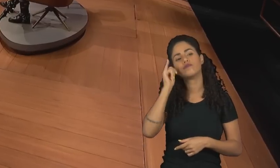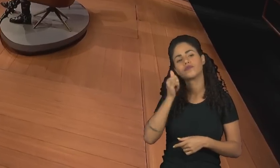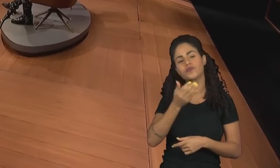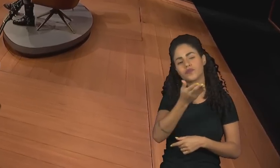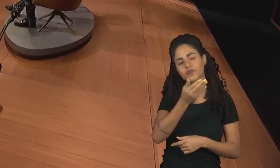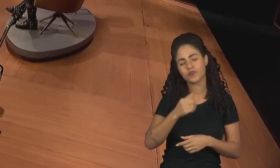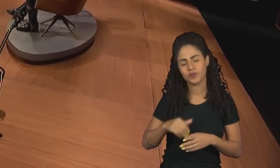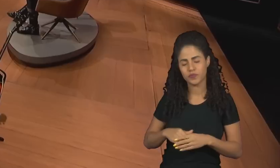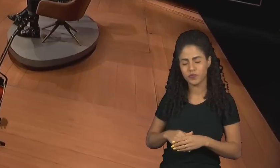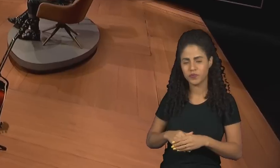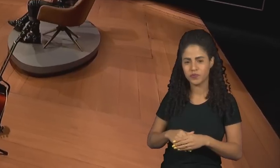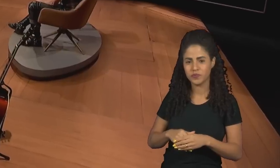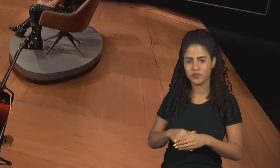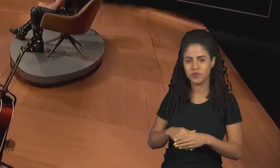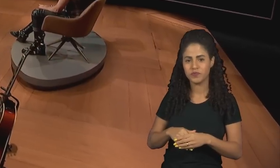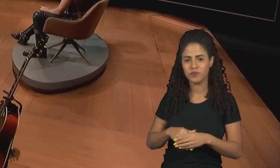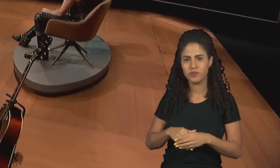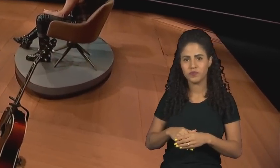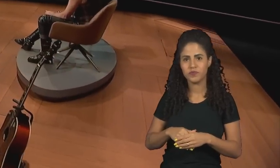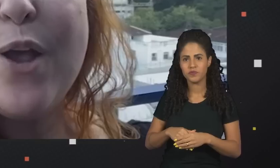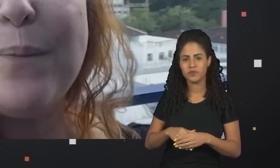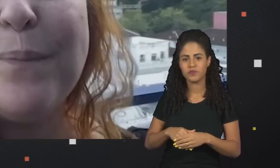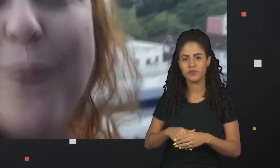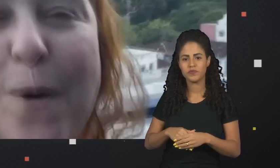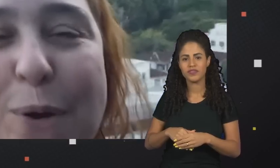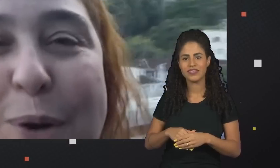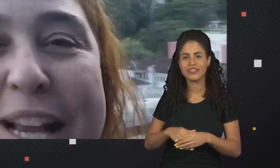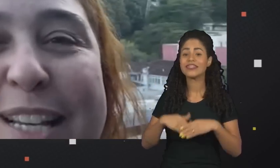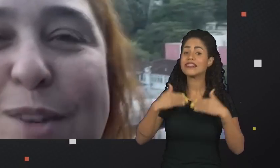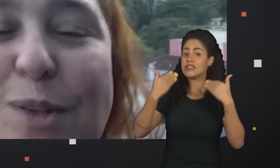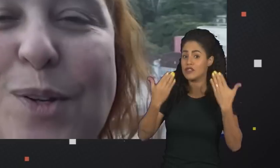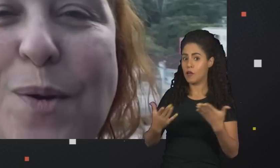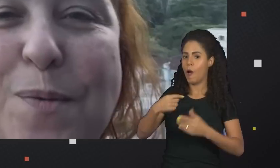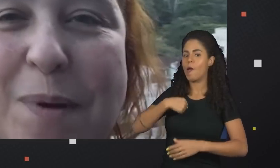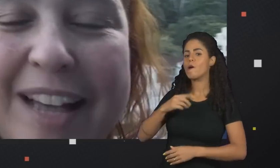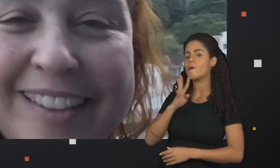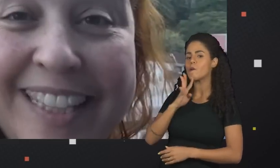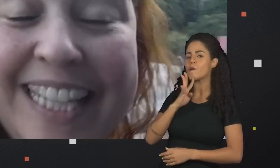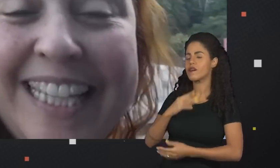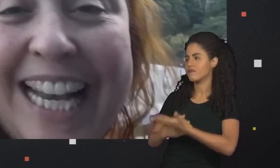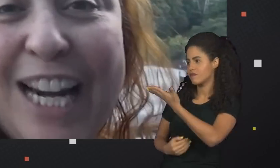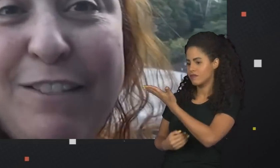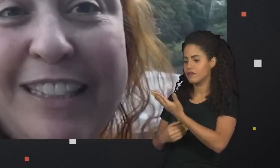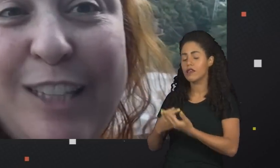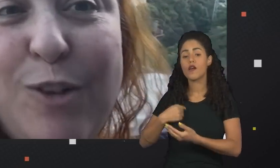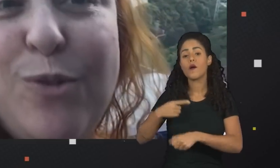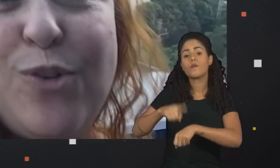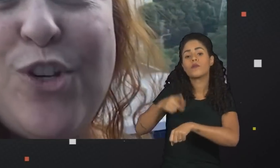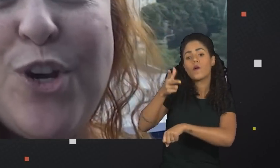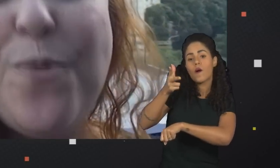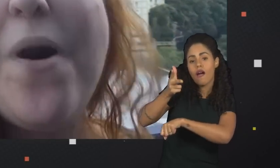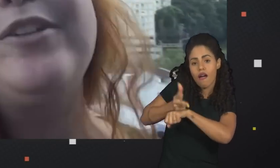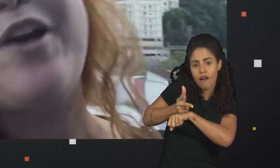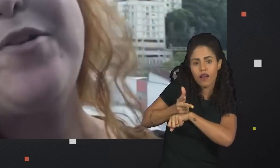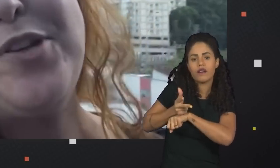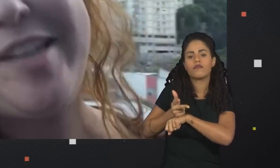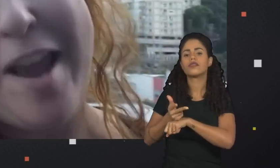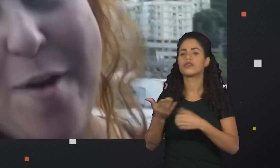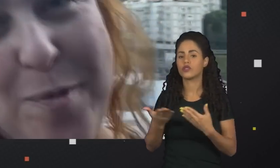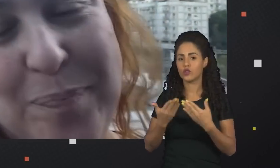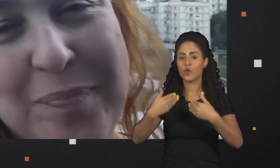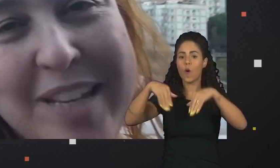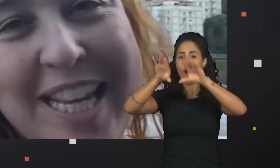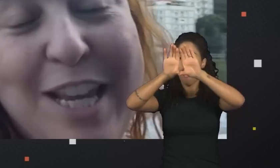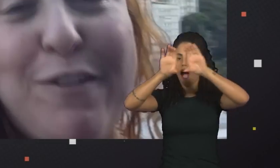um desses trabalhos. Uau! Bom, eu conheci o Supla na gravação de Um Anjo Caiu do